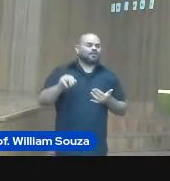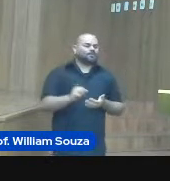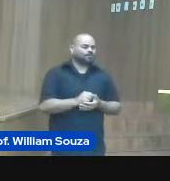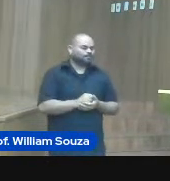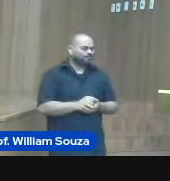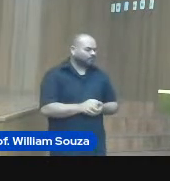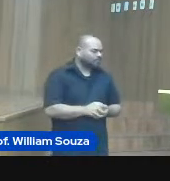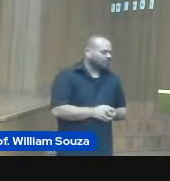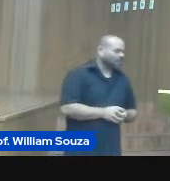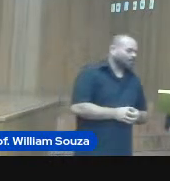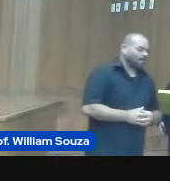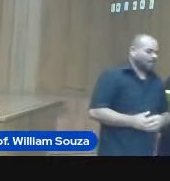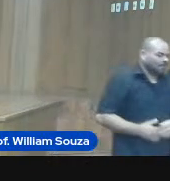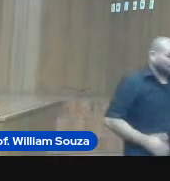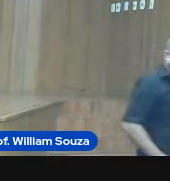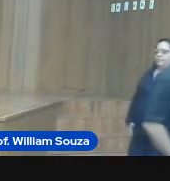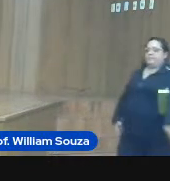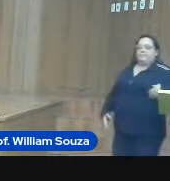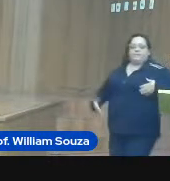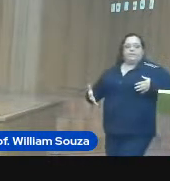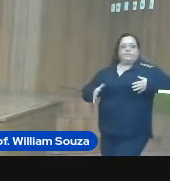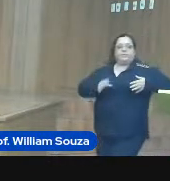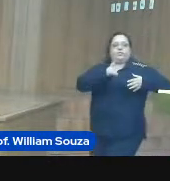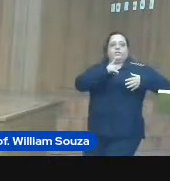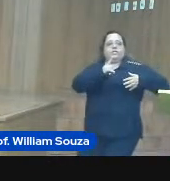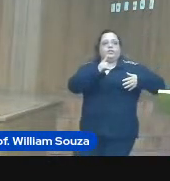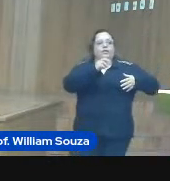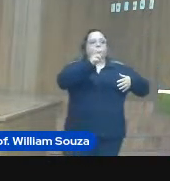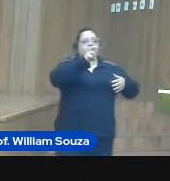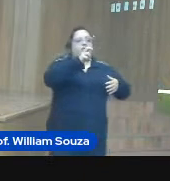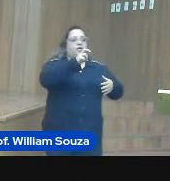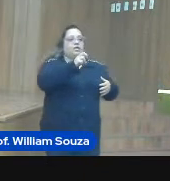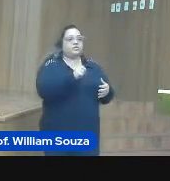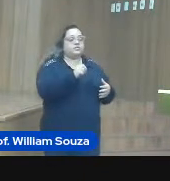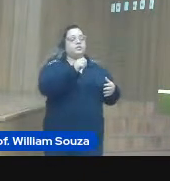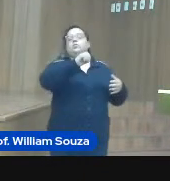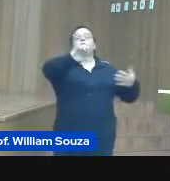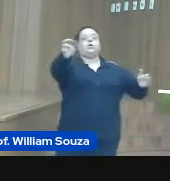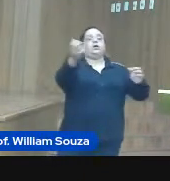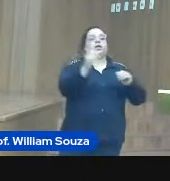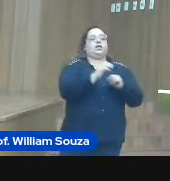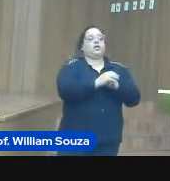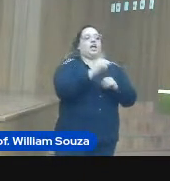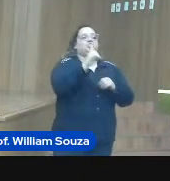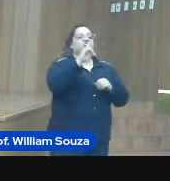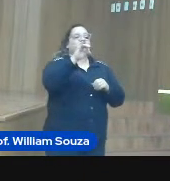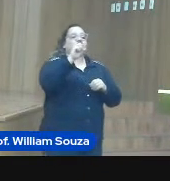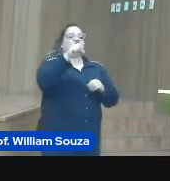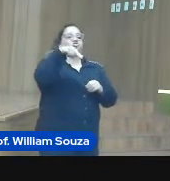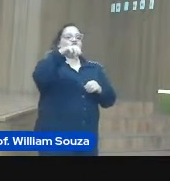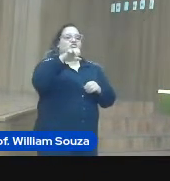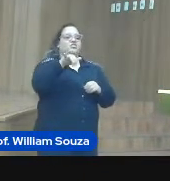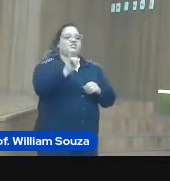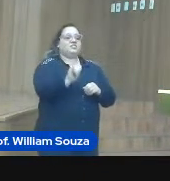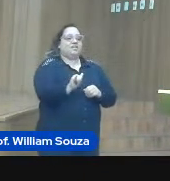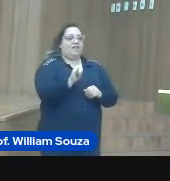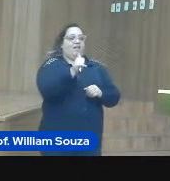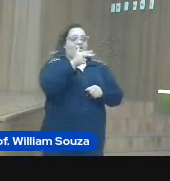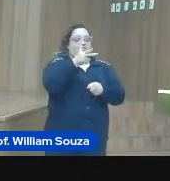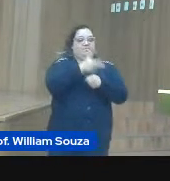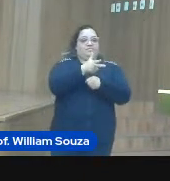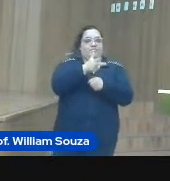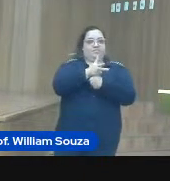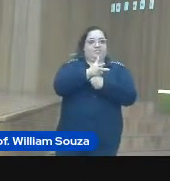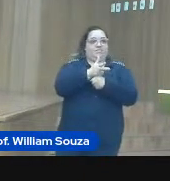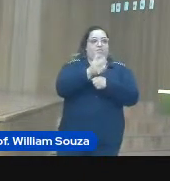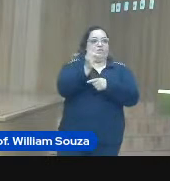no meio da década de 50, a Disney filma o filme, ela faz uma versão do livro